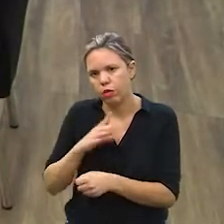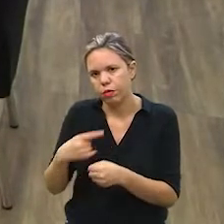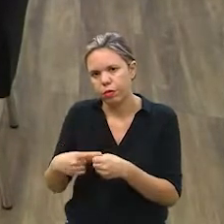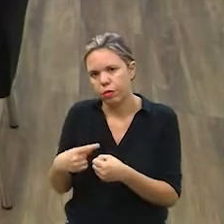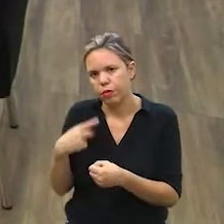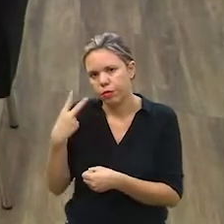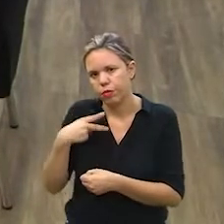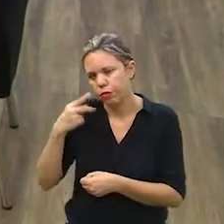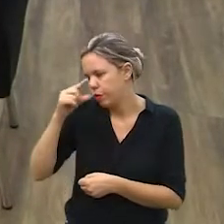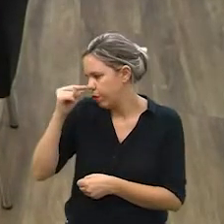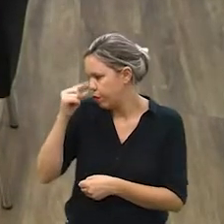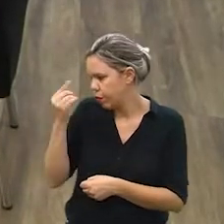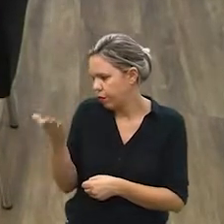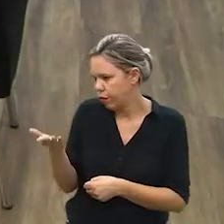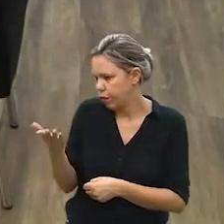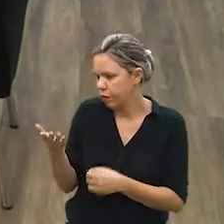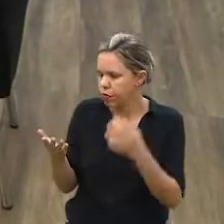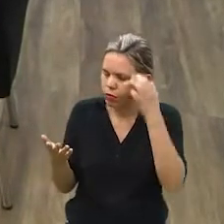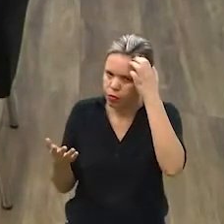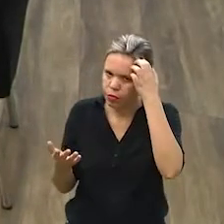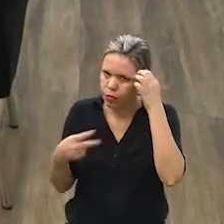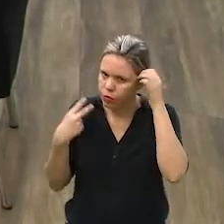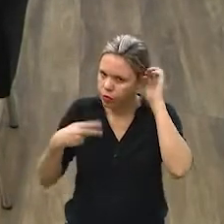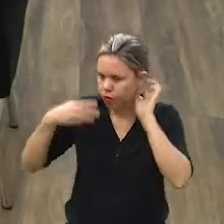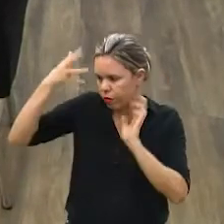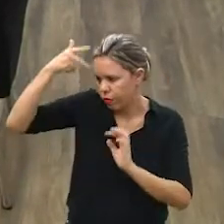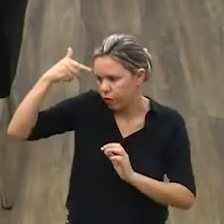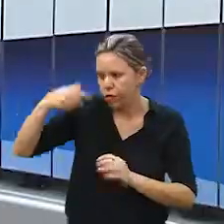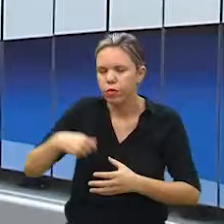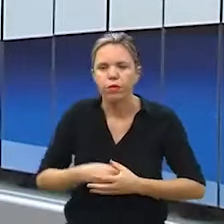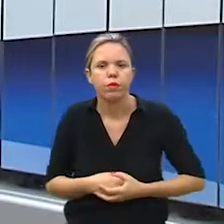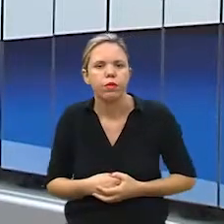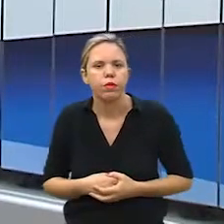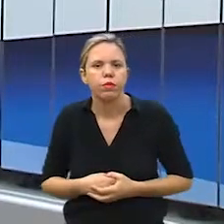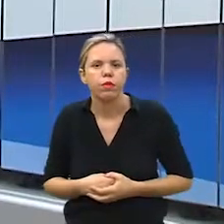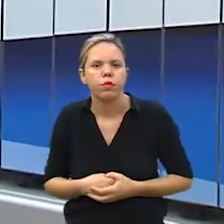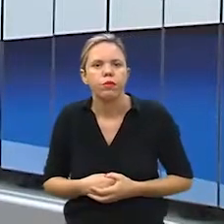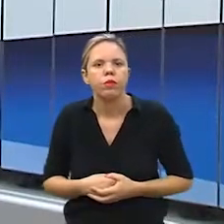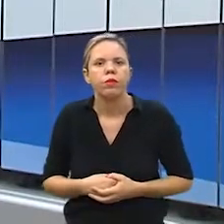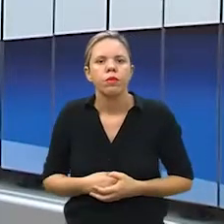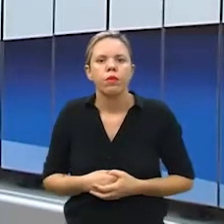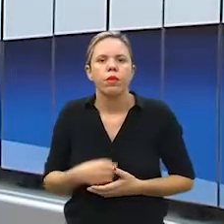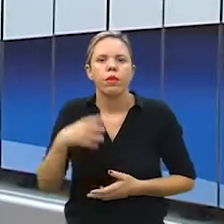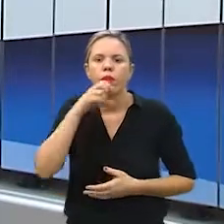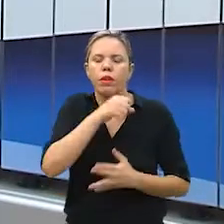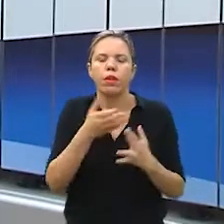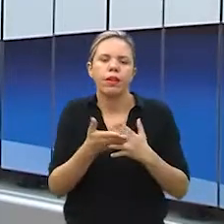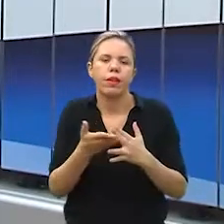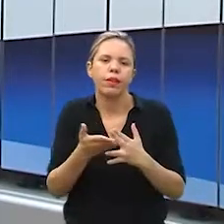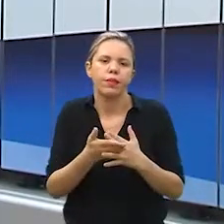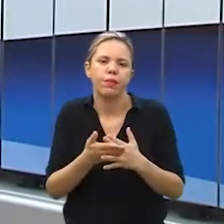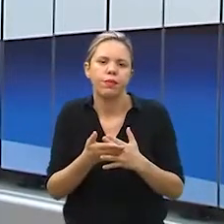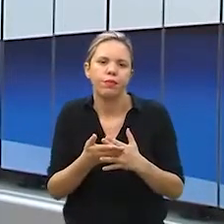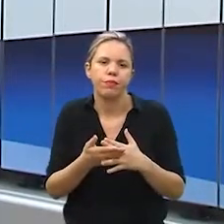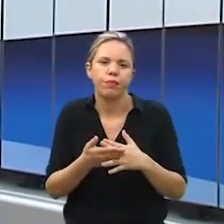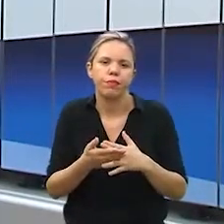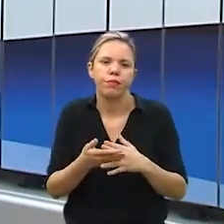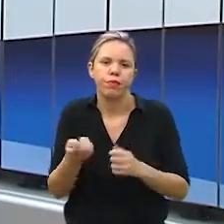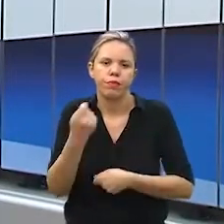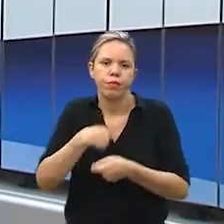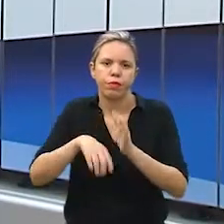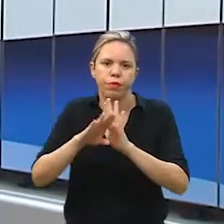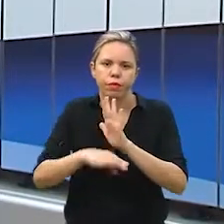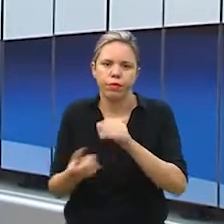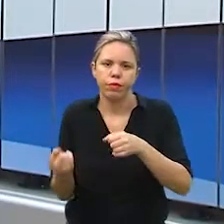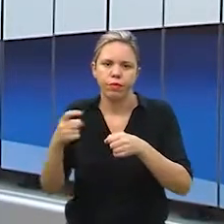município, o vereador Arnaldo Salvetti, também vereador Rodrigo da Farmadic. A gente vai fazer o seguinte, rápido intervalo aqui no nosso Questão de